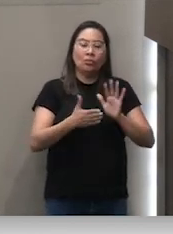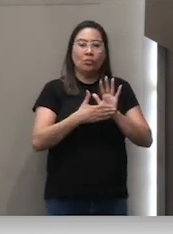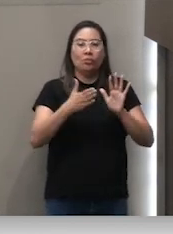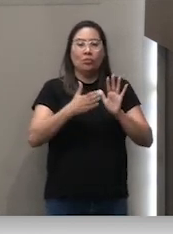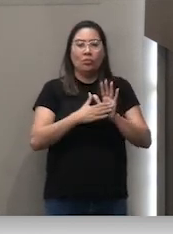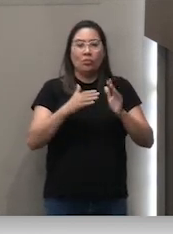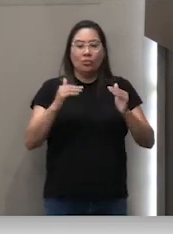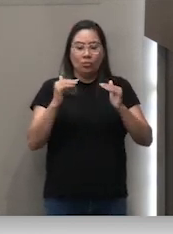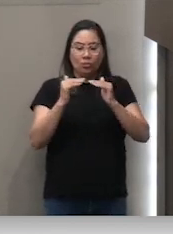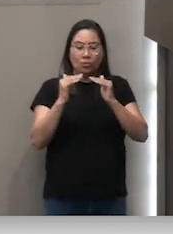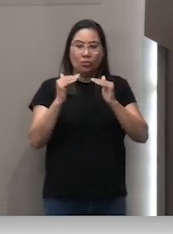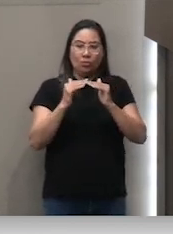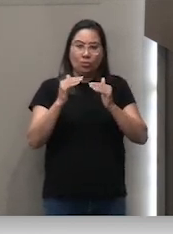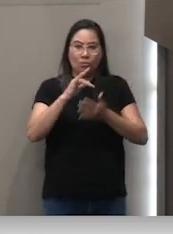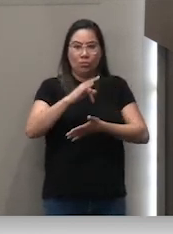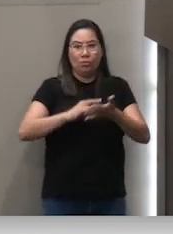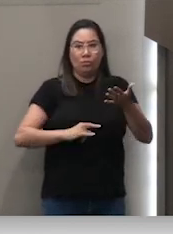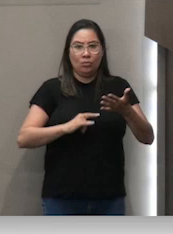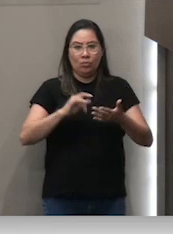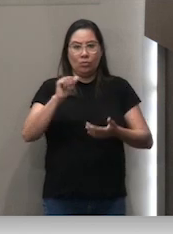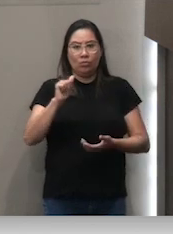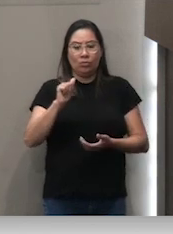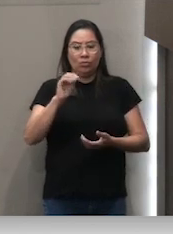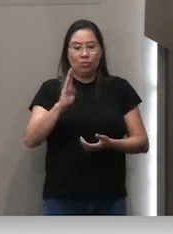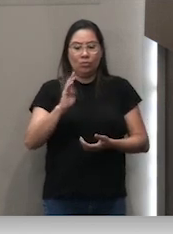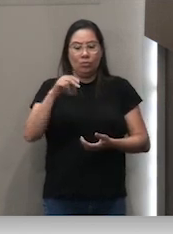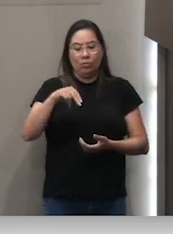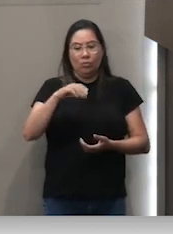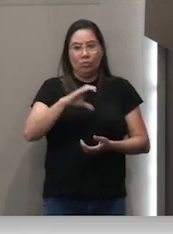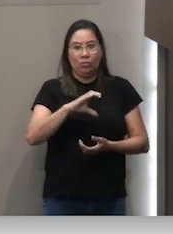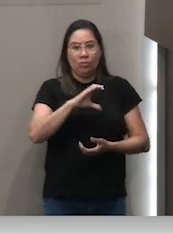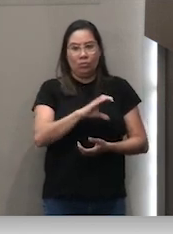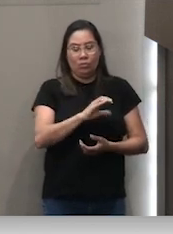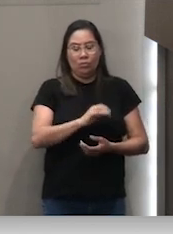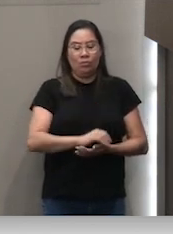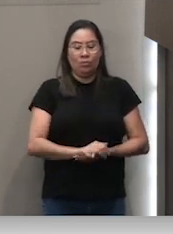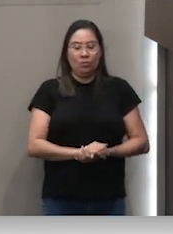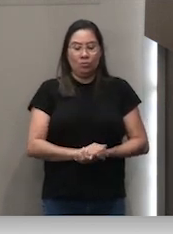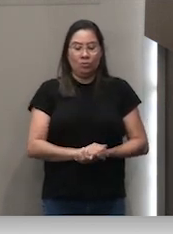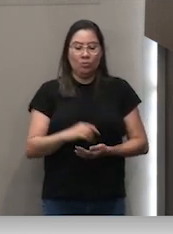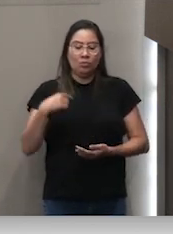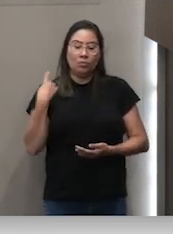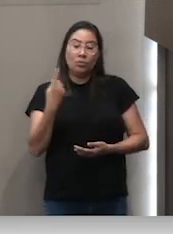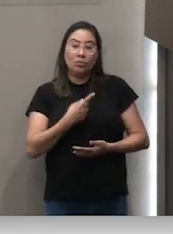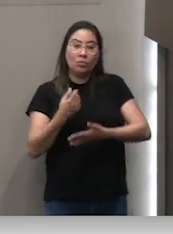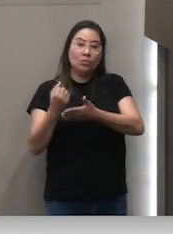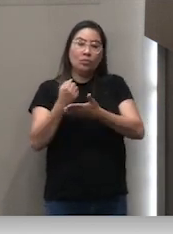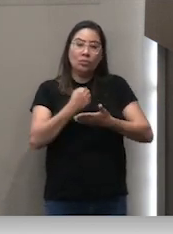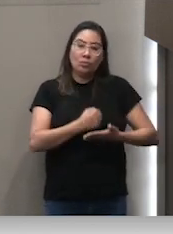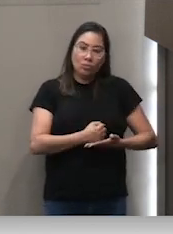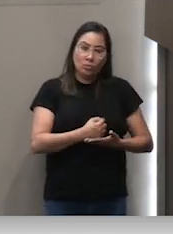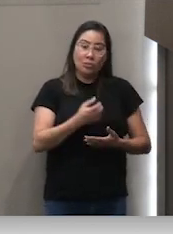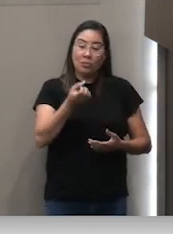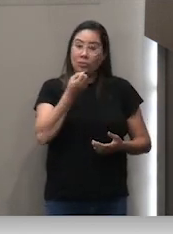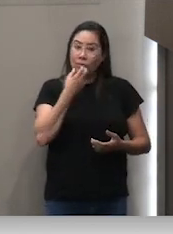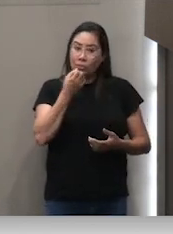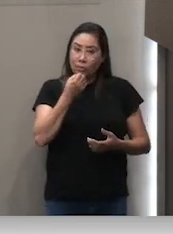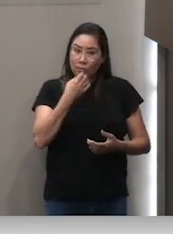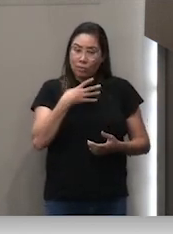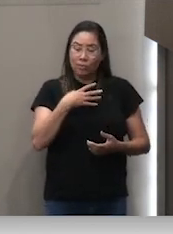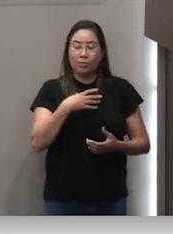com o documento que foi escrito lá, então, pela BNCC. Né? Então, aquilo que nós trazemos, que vai ser bom, vai